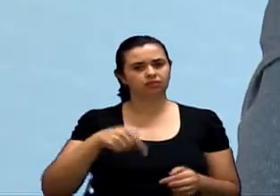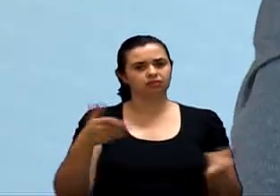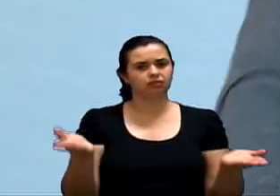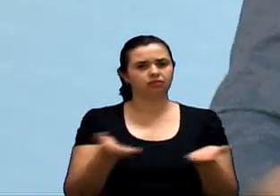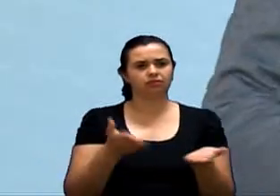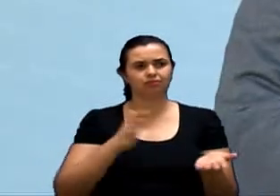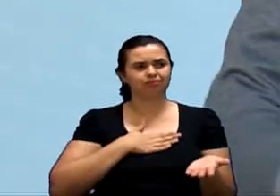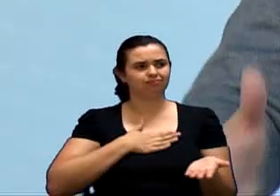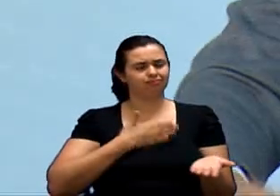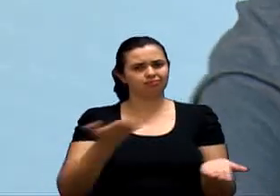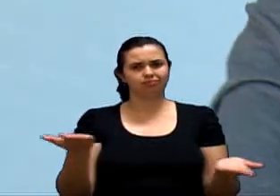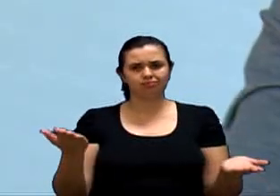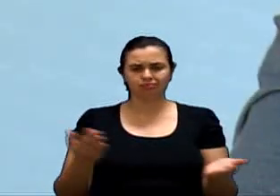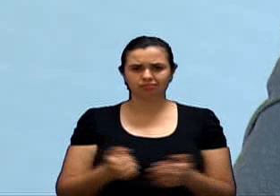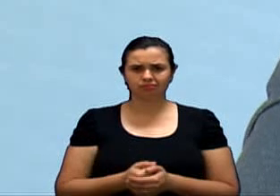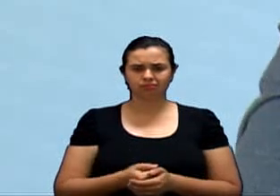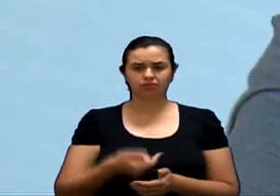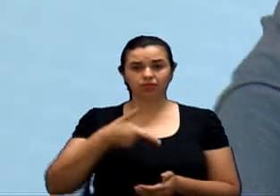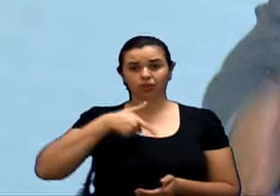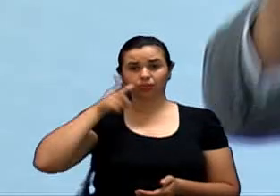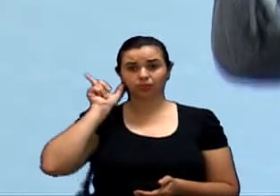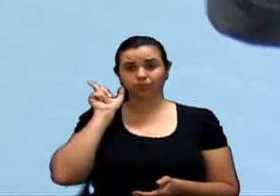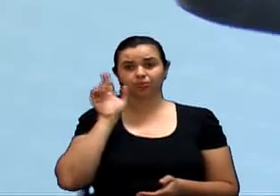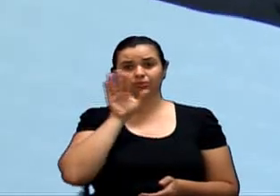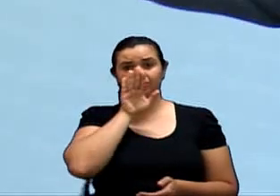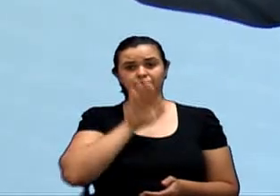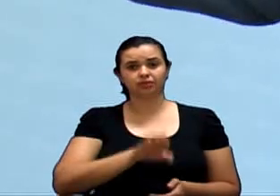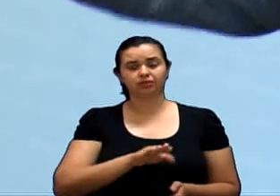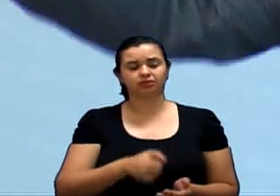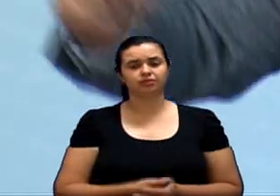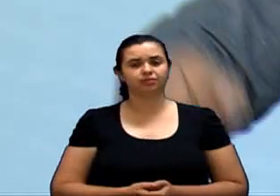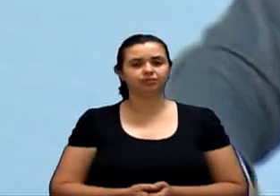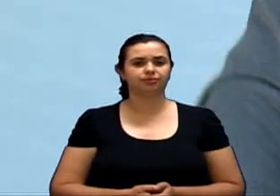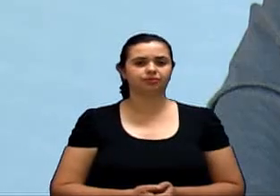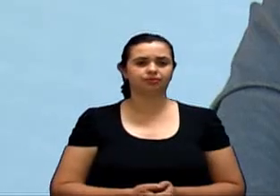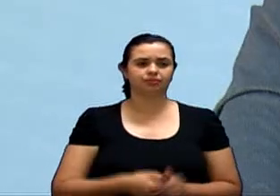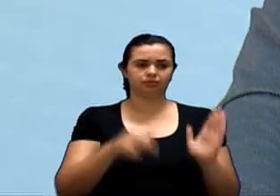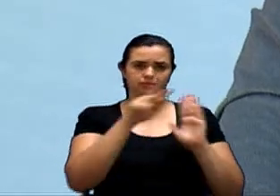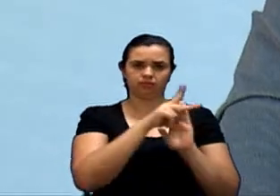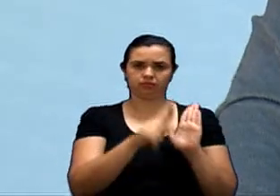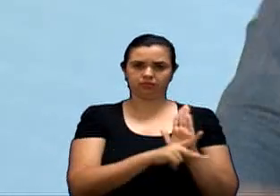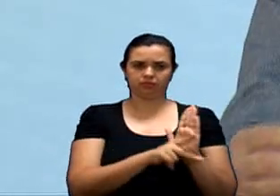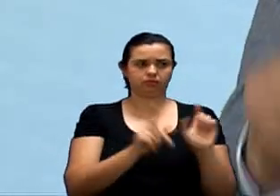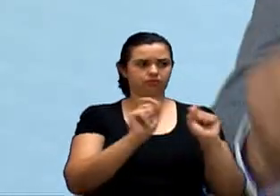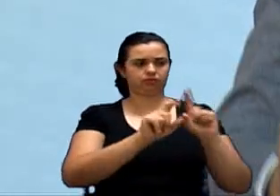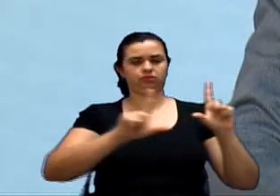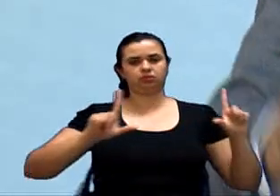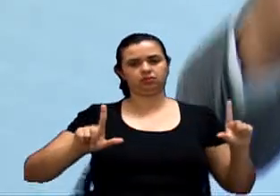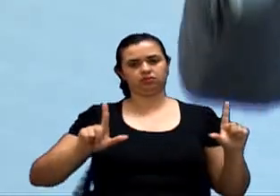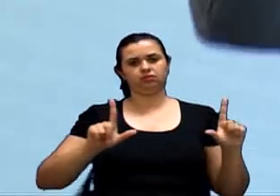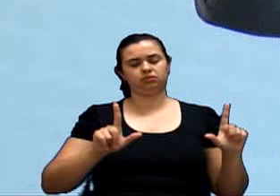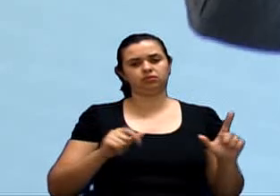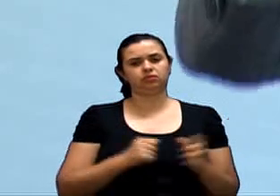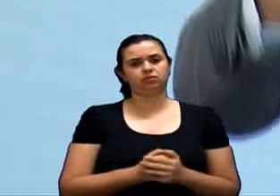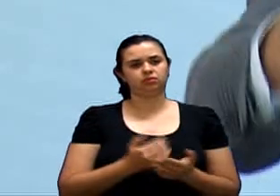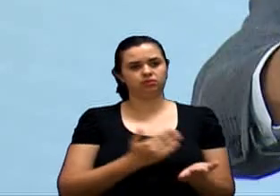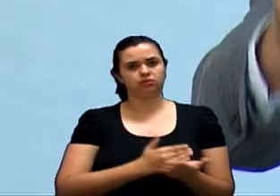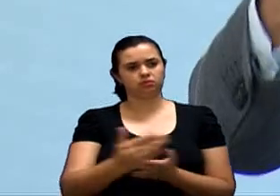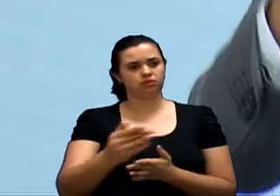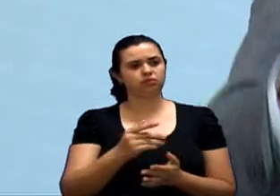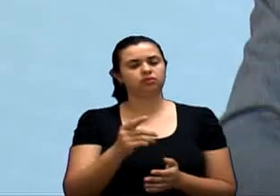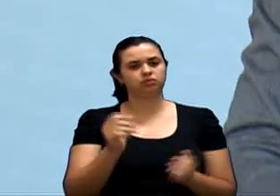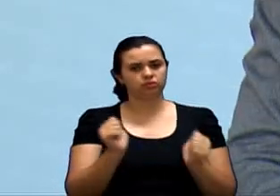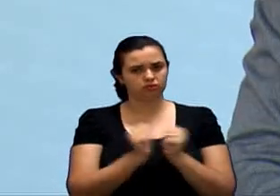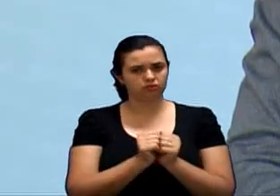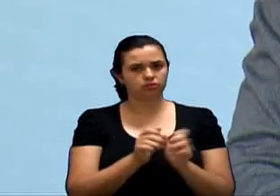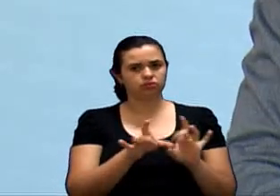de surpresa, como eu falei, ontem à tarde. Esse projeto que foi apresentado aqui no slide agora, começou na construção com a gente. Nós